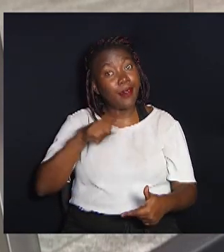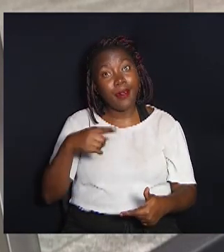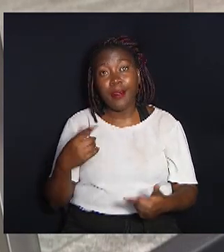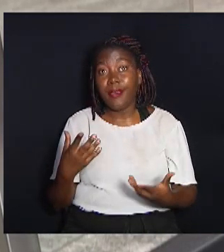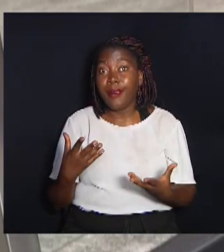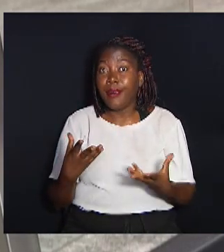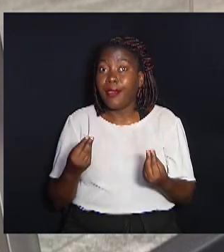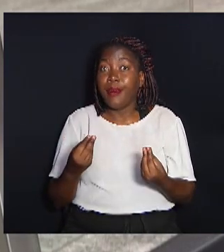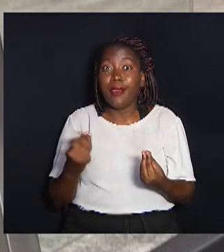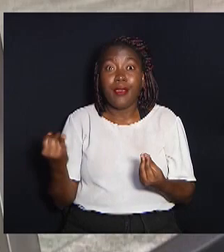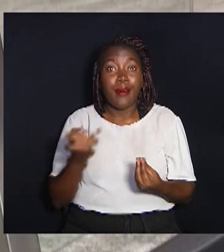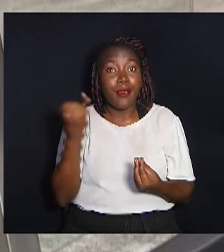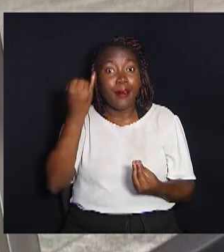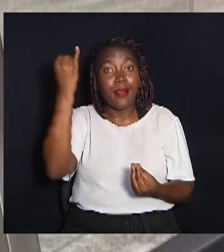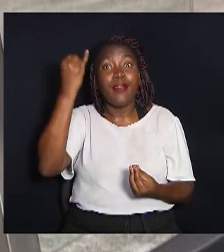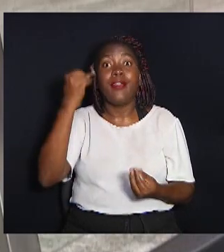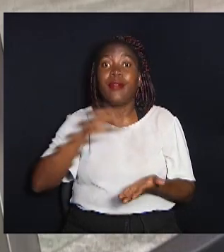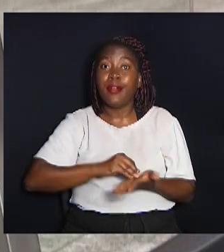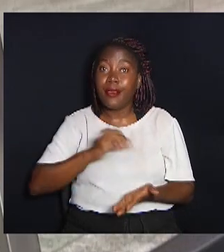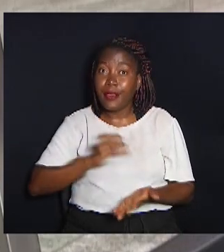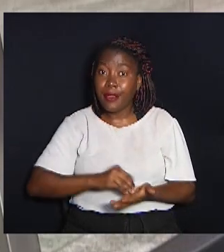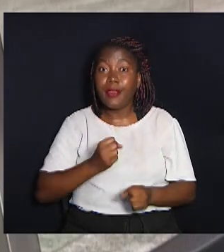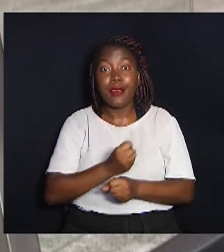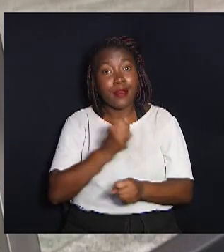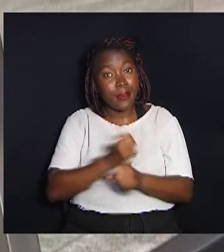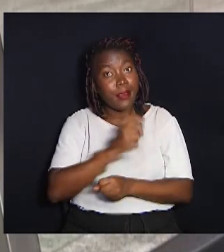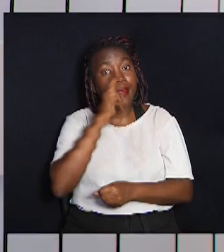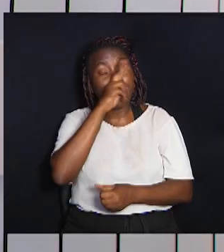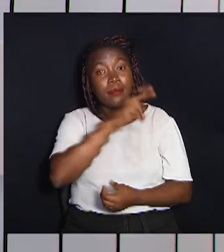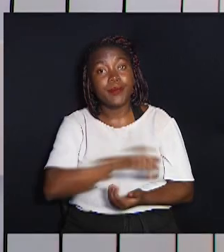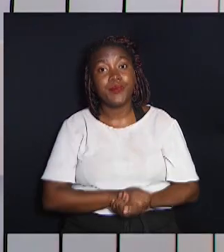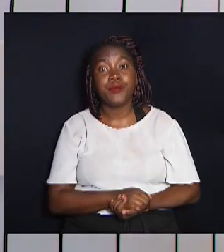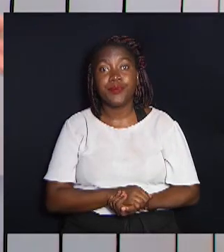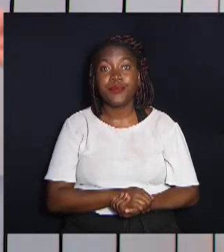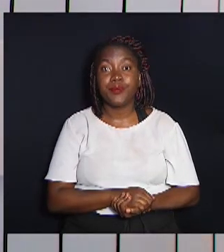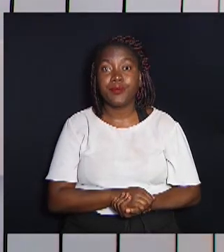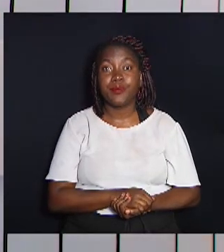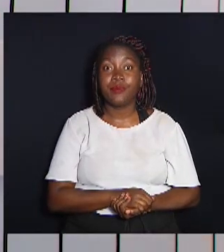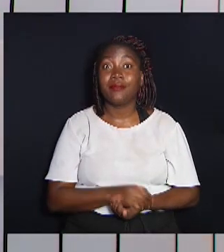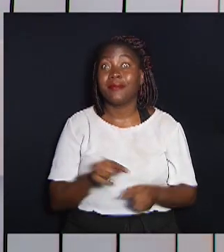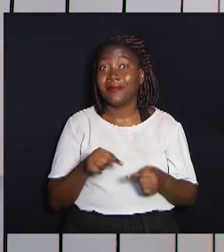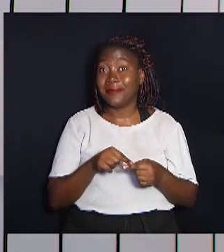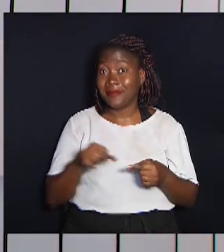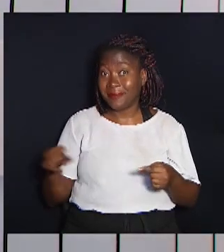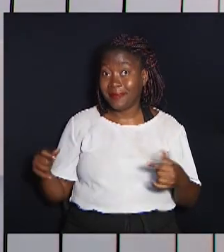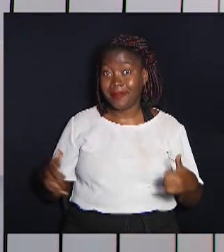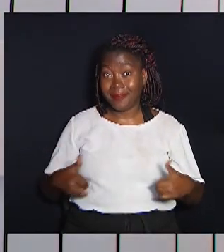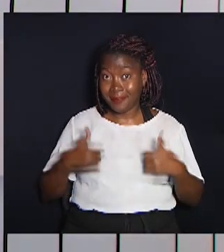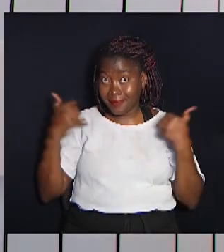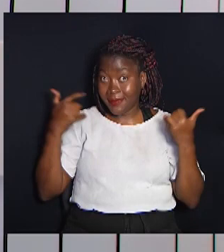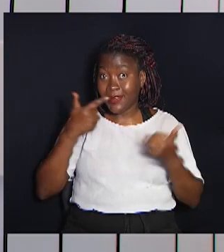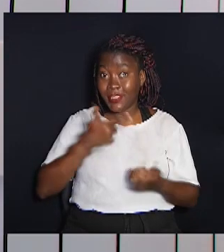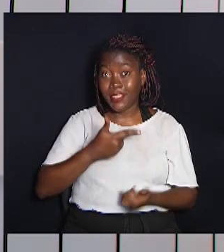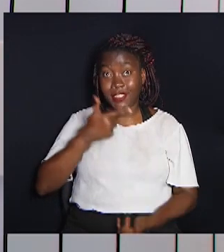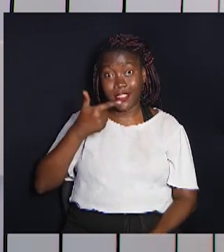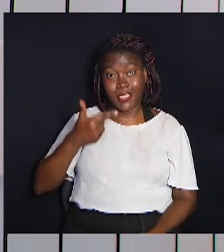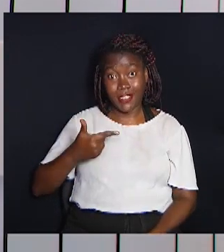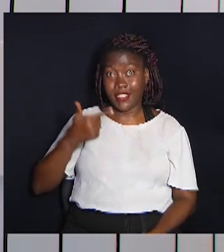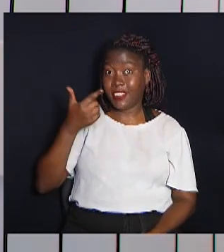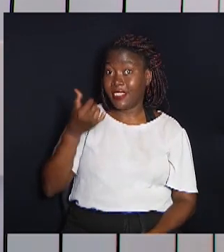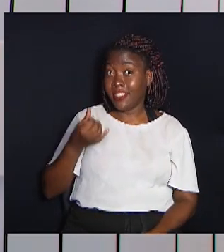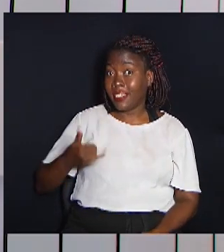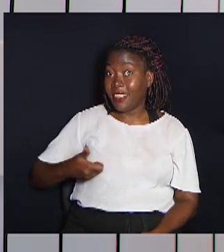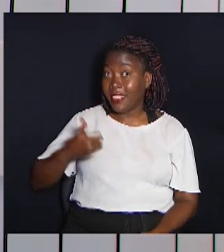vulto e carecem de obras grandiosas. Na semana de aniversário de 226